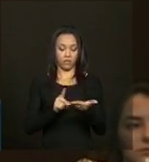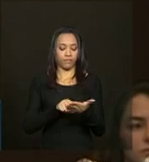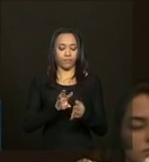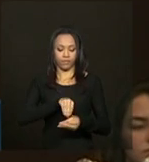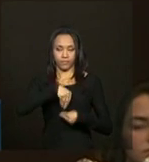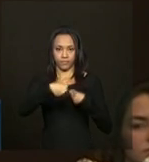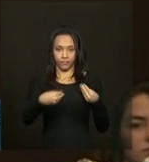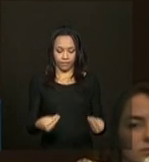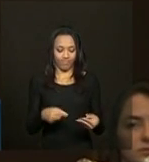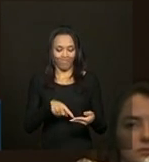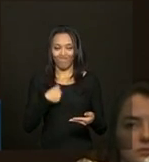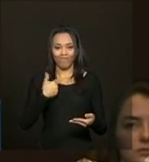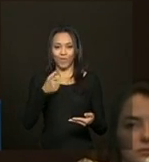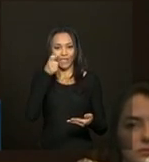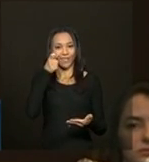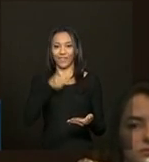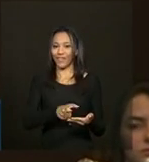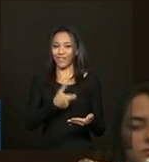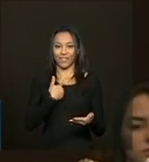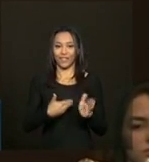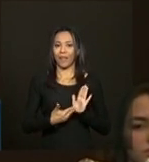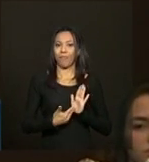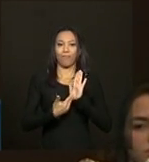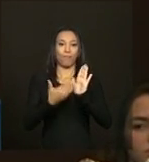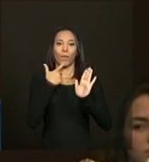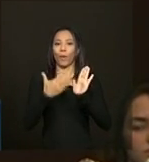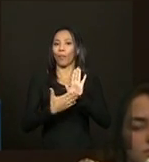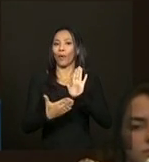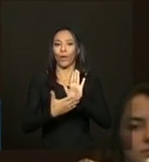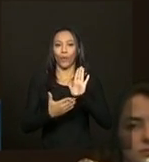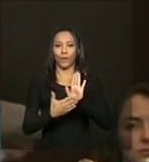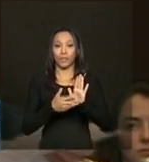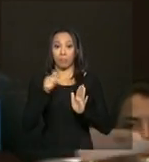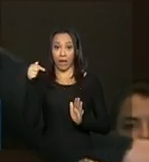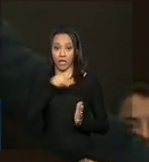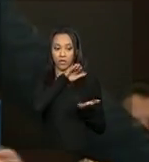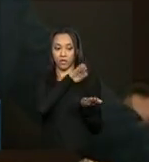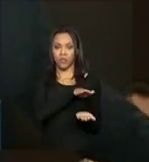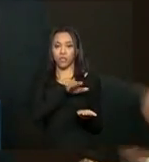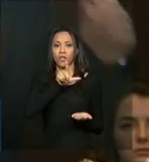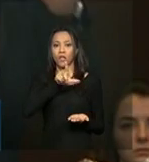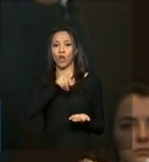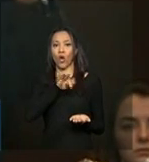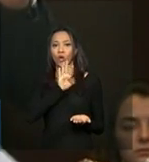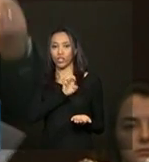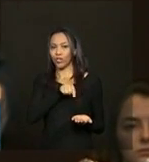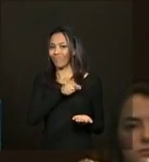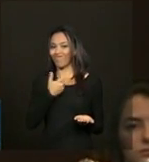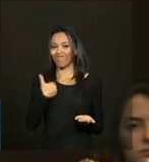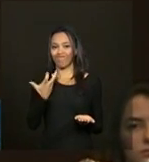que não possui interesse em apresentar a proposta financeira para o referido lote.